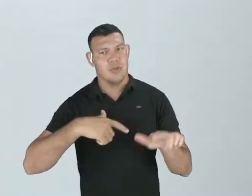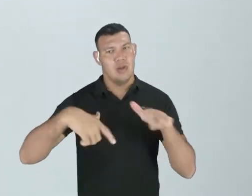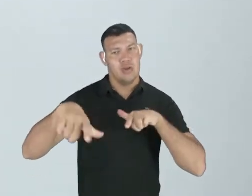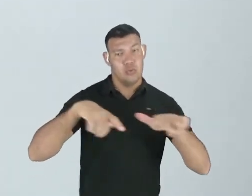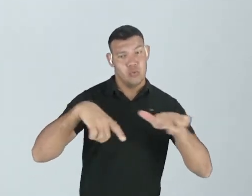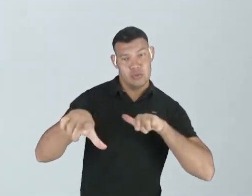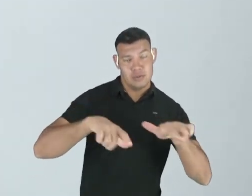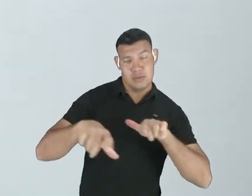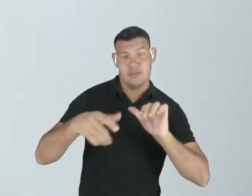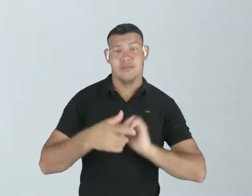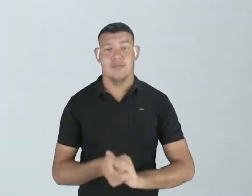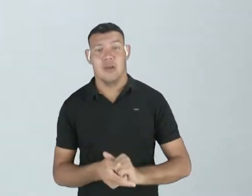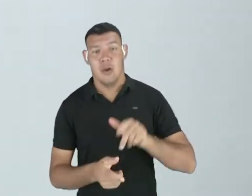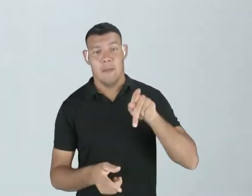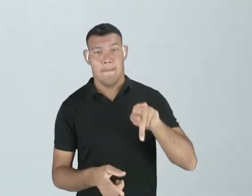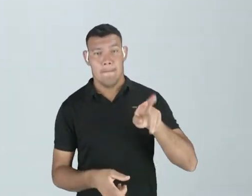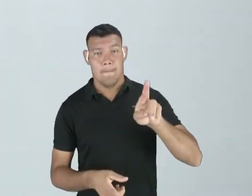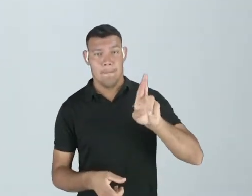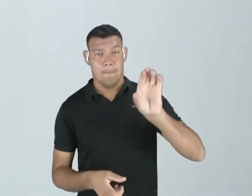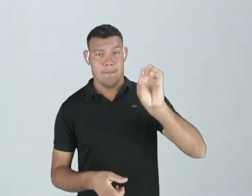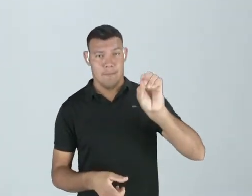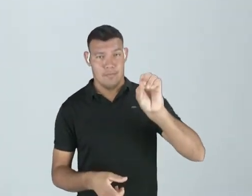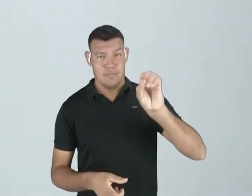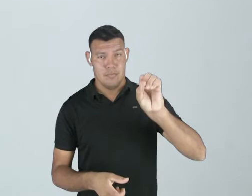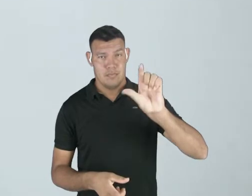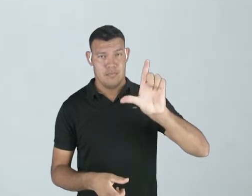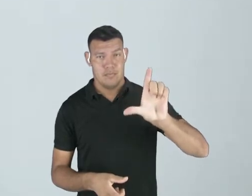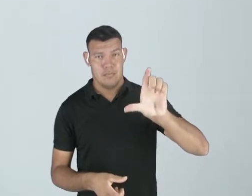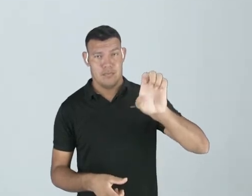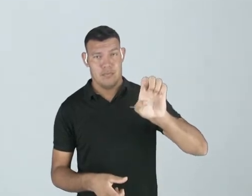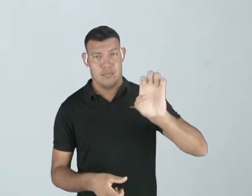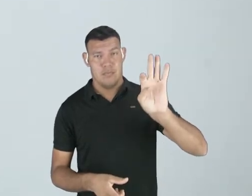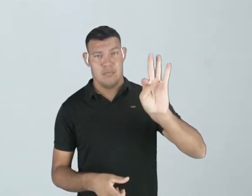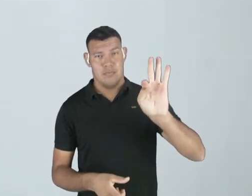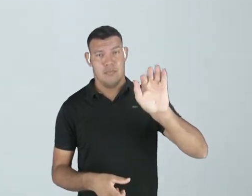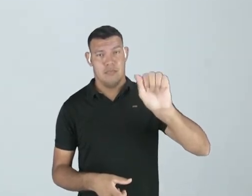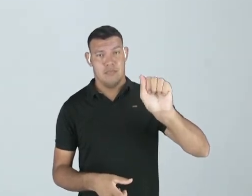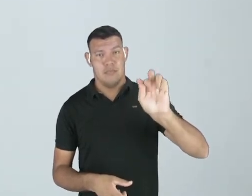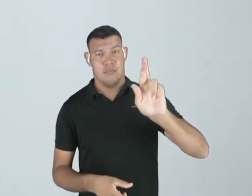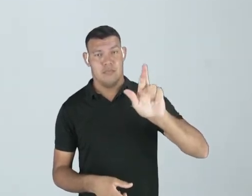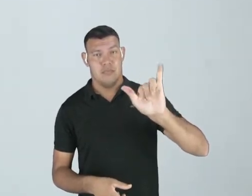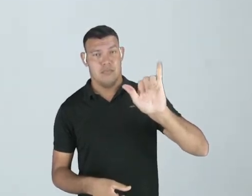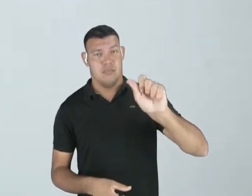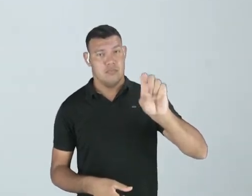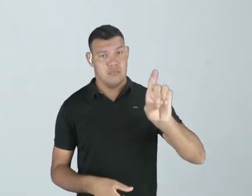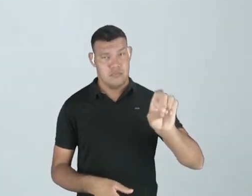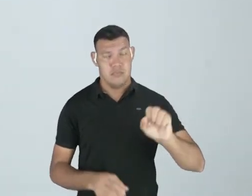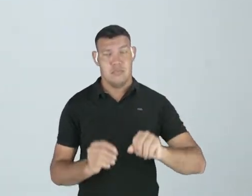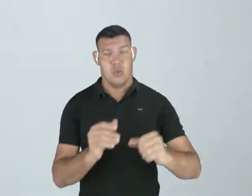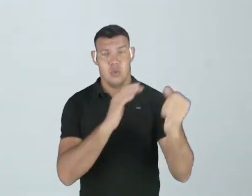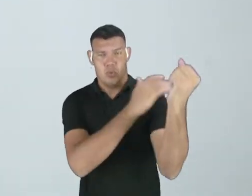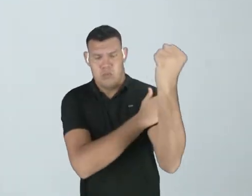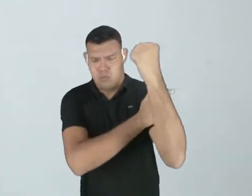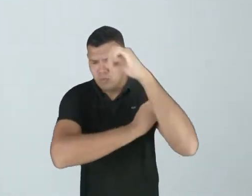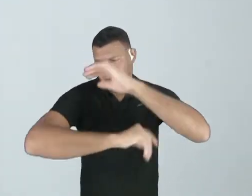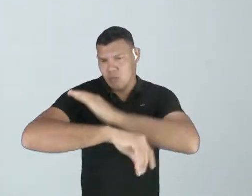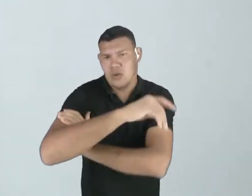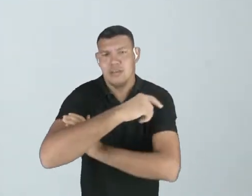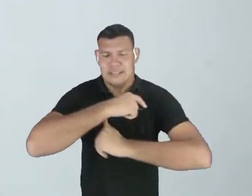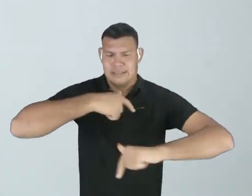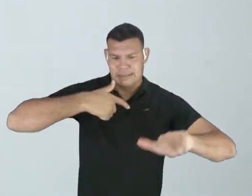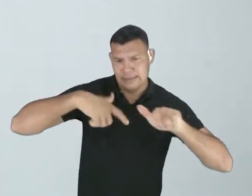que é quem oferece a mão de obra, certo? Não tem mais o que oferecer, a única coisa que ele pode oferecer é a mão de obra